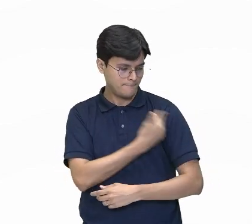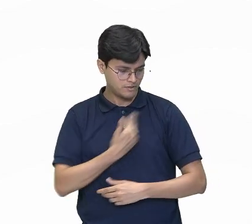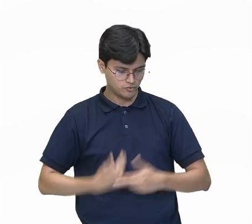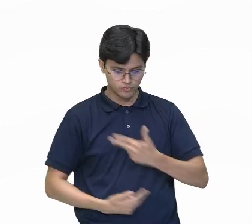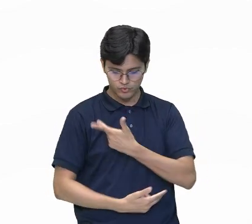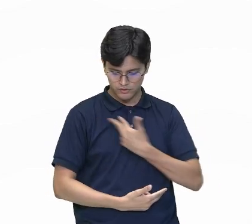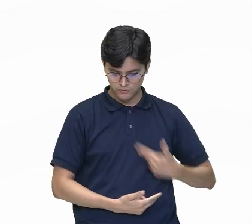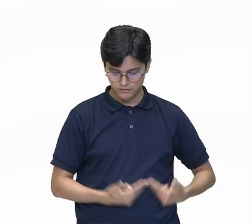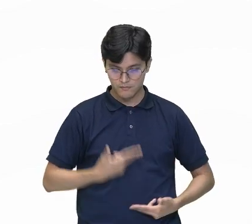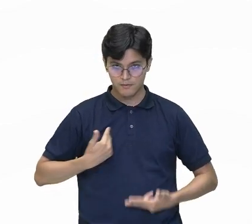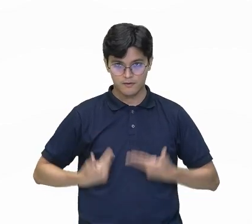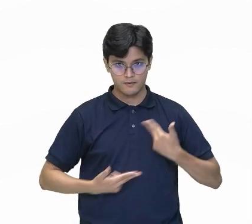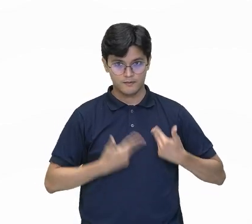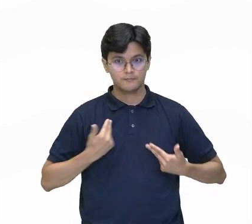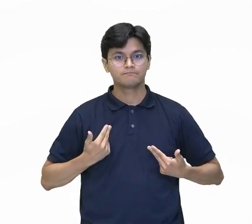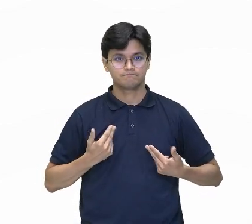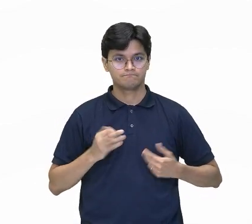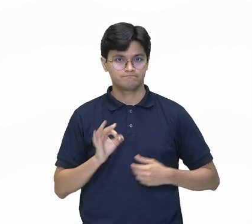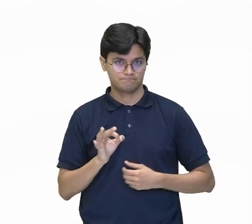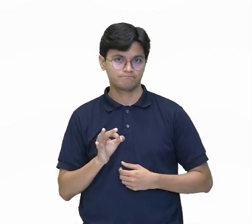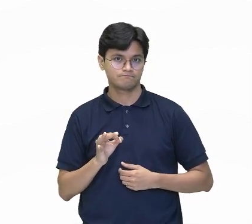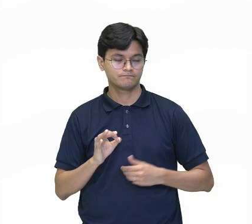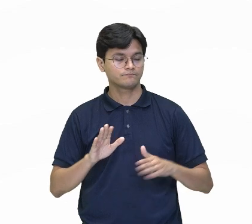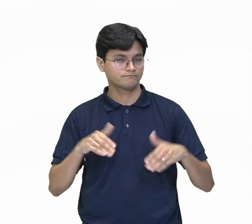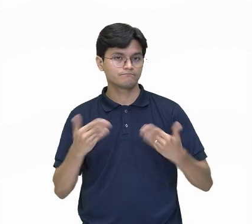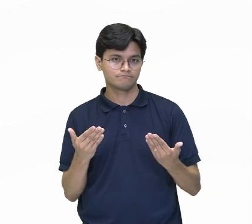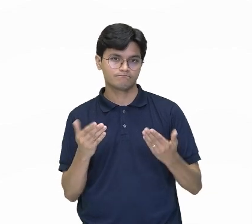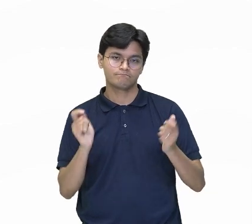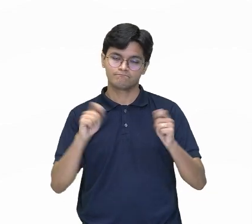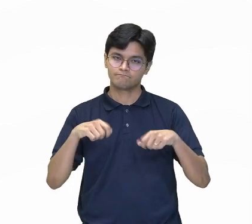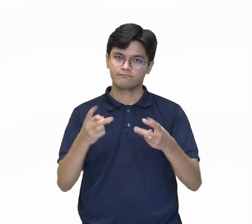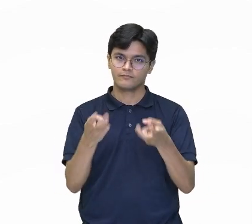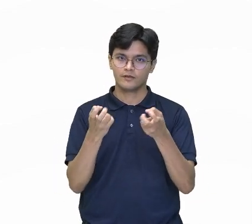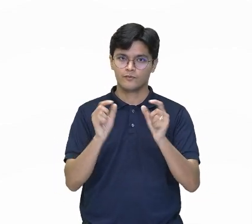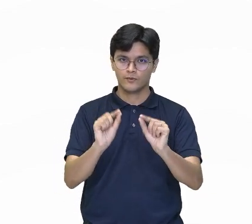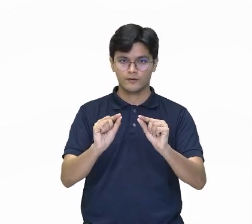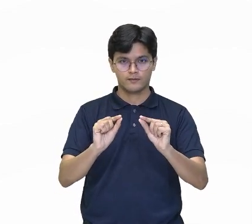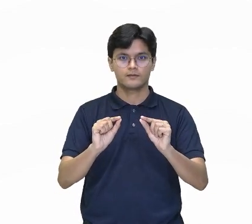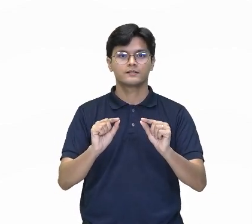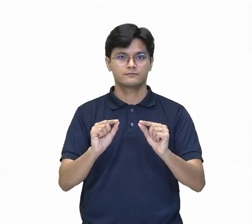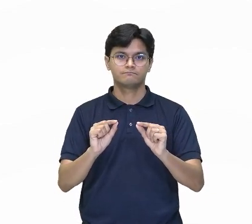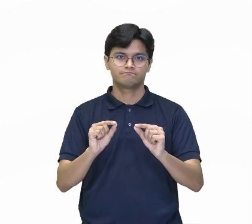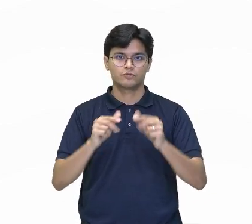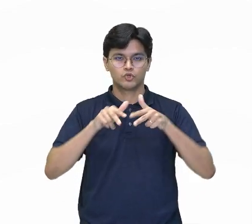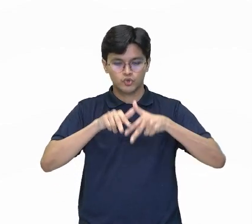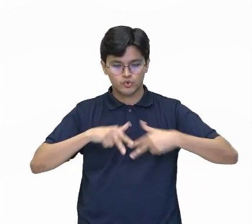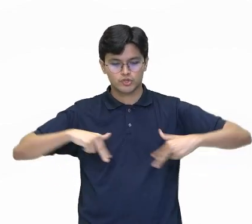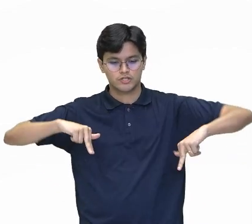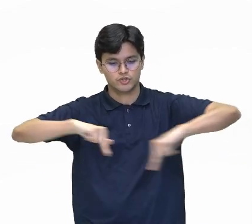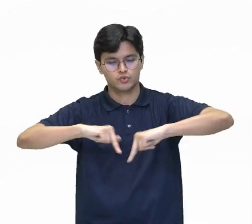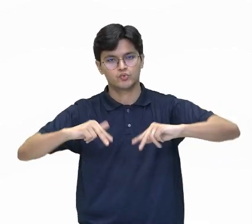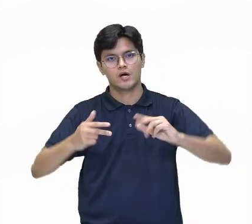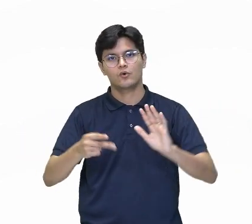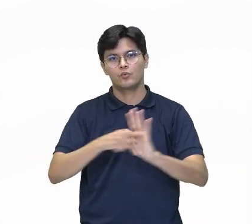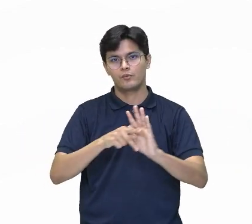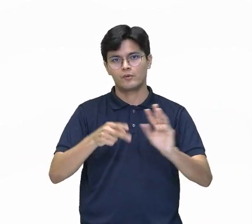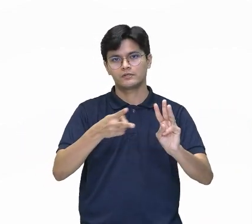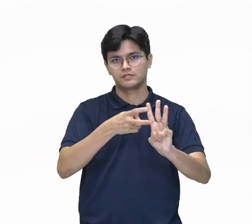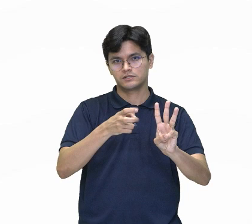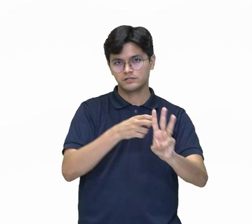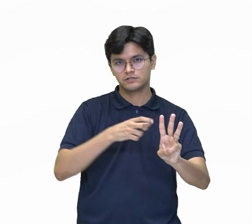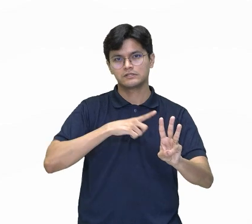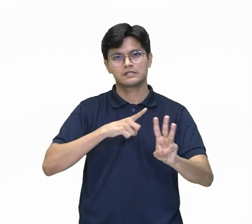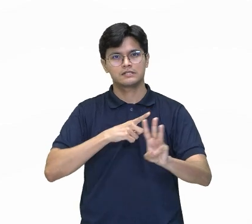corporal. Então você pode ver que no ritual indígena, por exemplo, existem